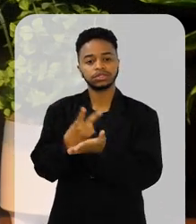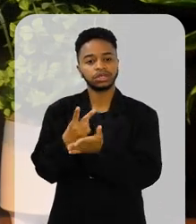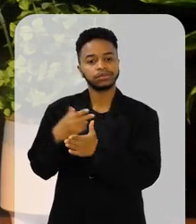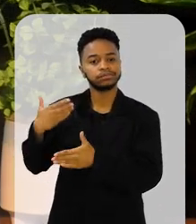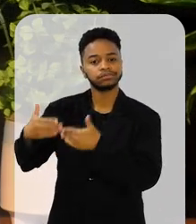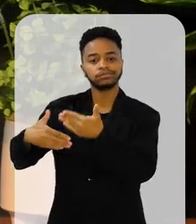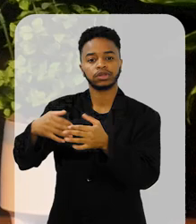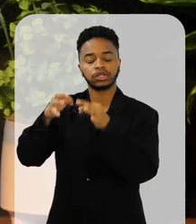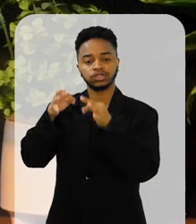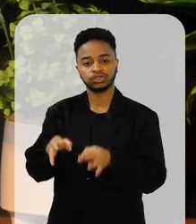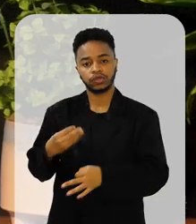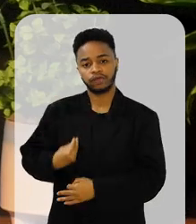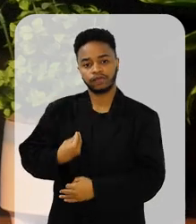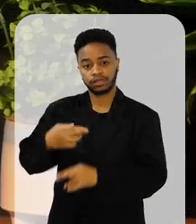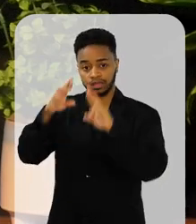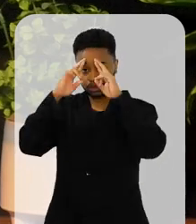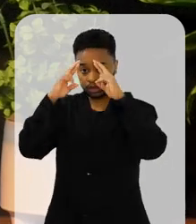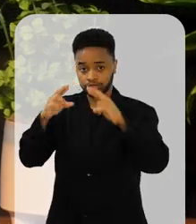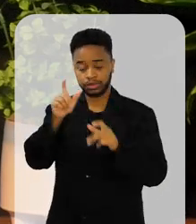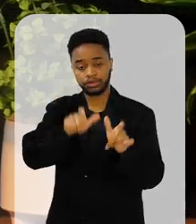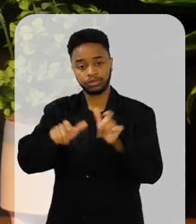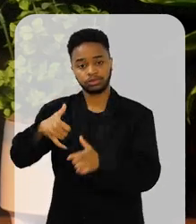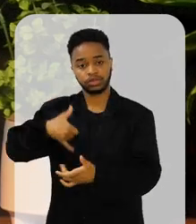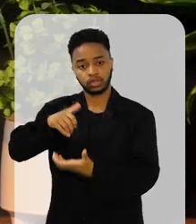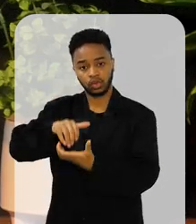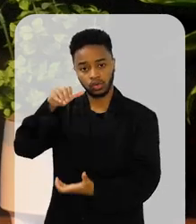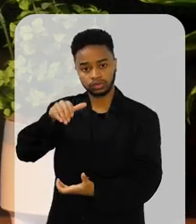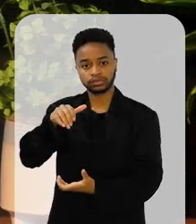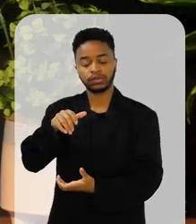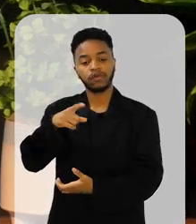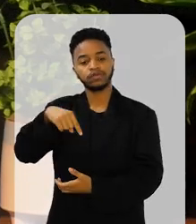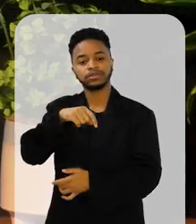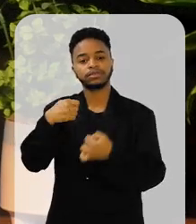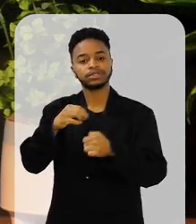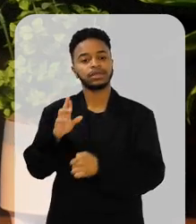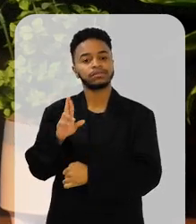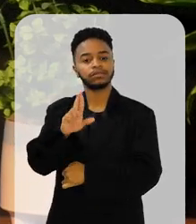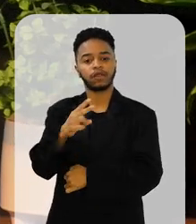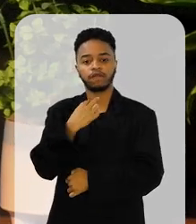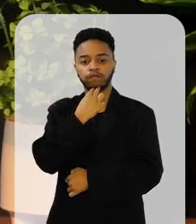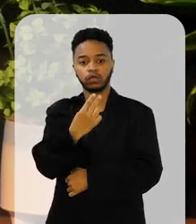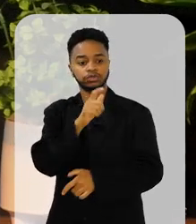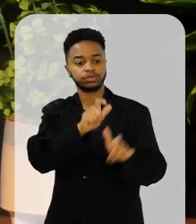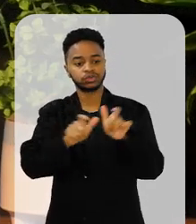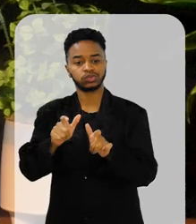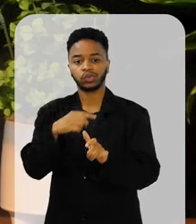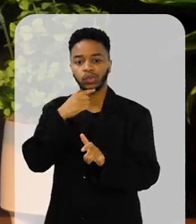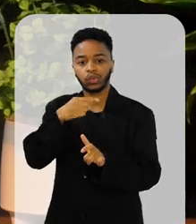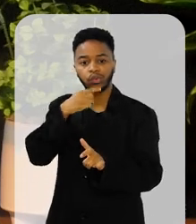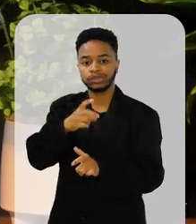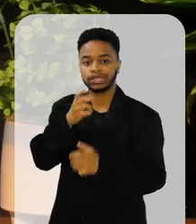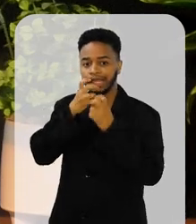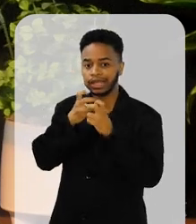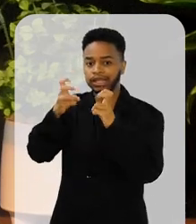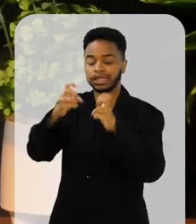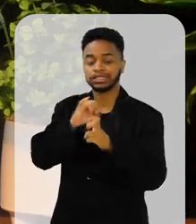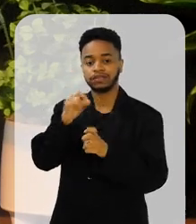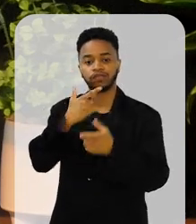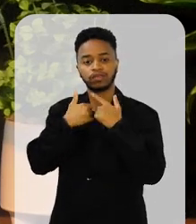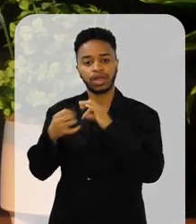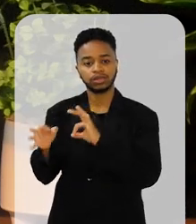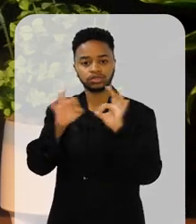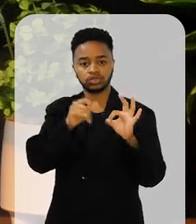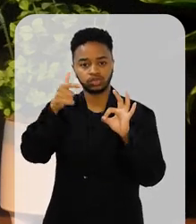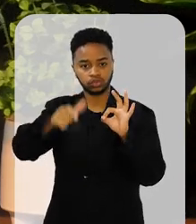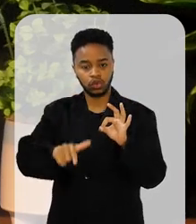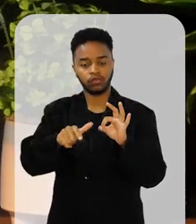passo rumo à dignidade e respeito para nossos idosos. Seja a voz dos que não podem mais gritar. Para rever o